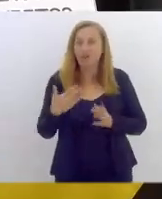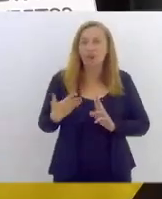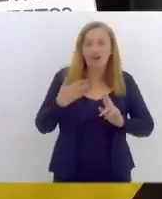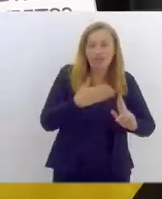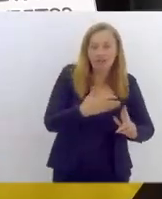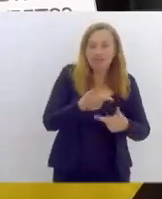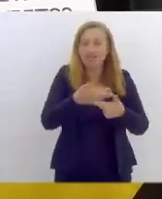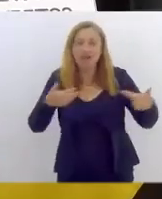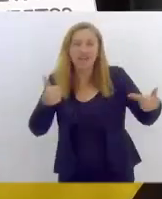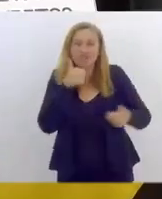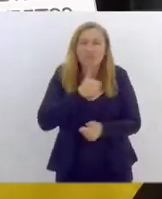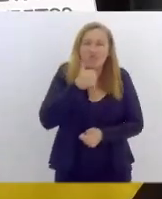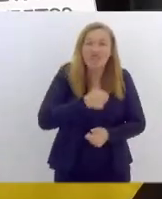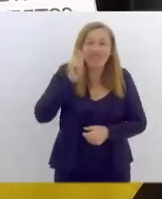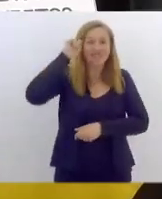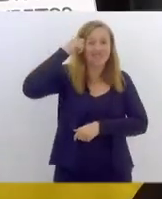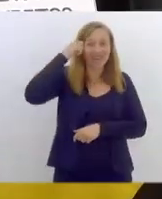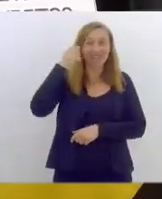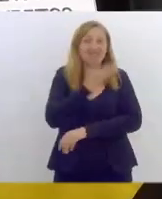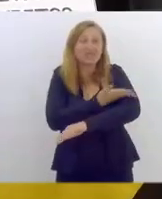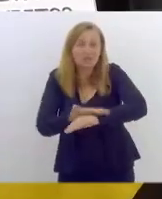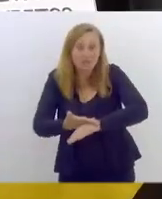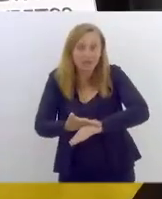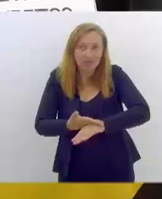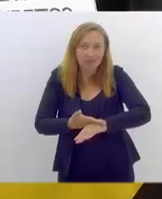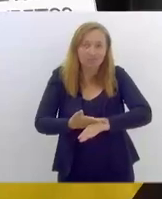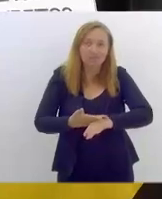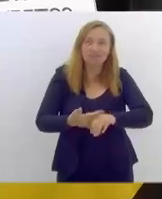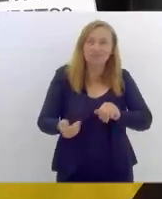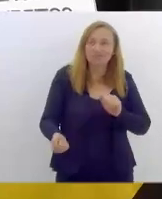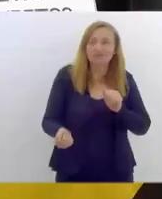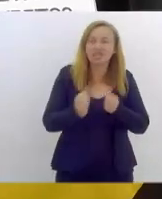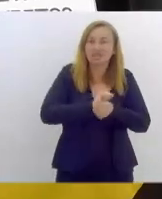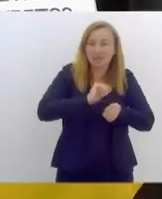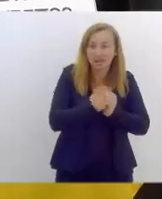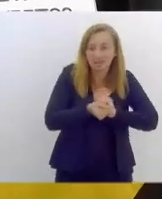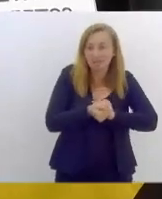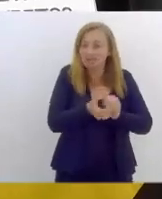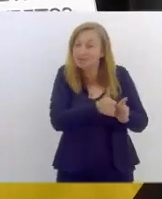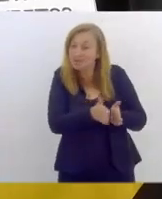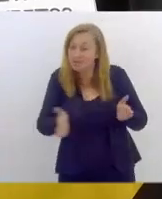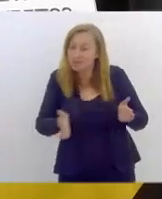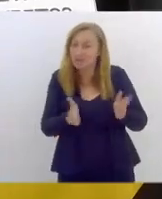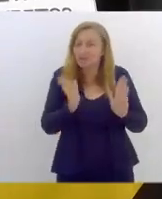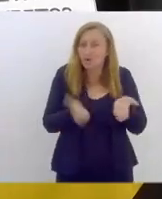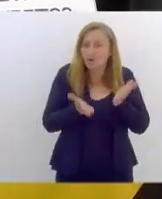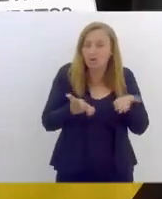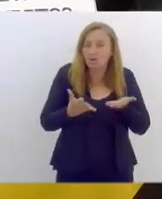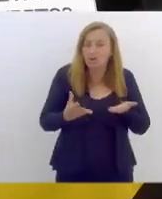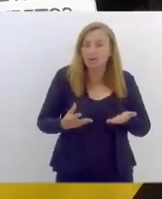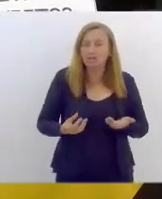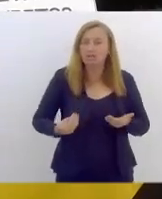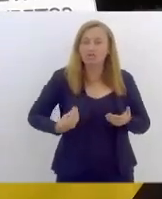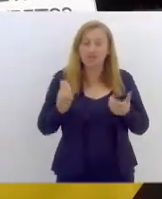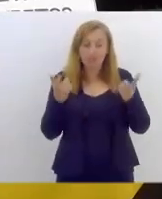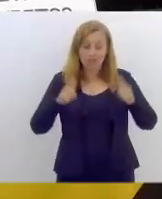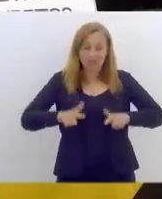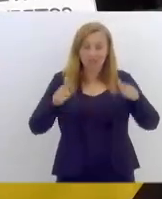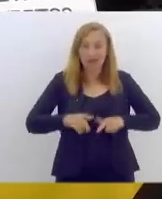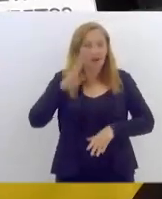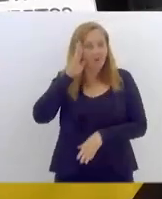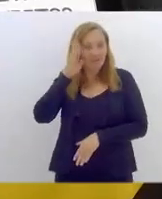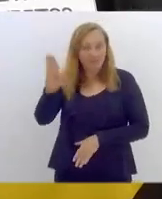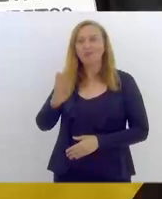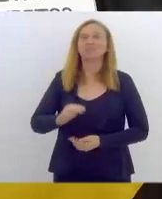traz tantas mulheres negras e brancas que aderem a esse processo hoje, dizendo que estar presente nesse espaço é